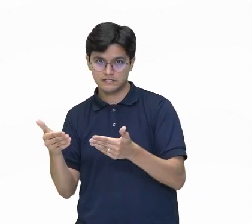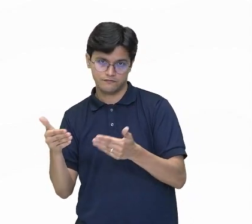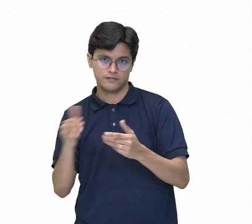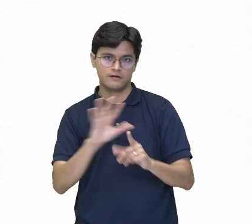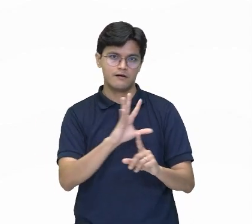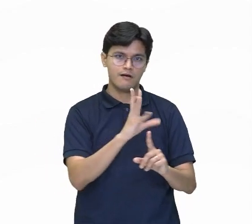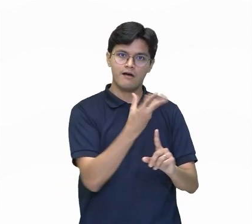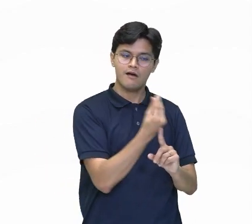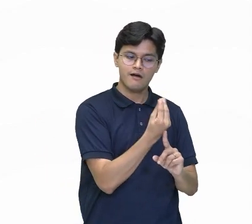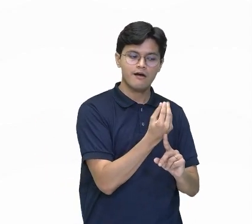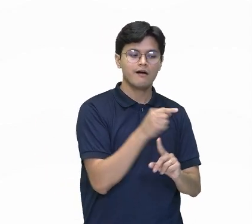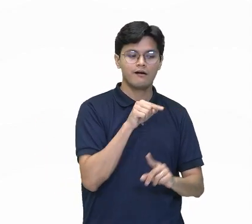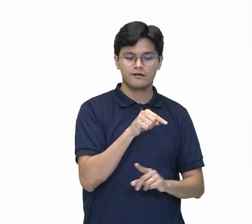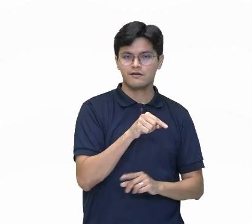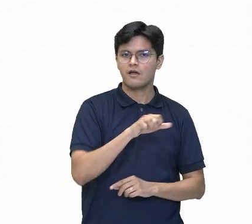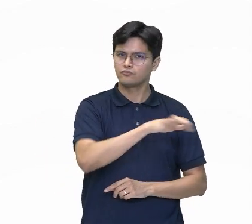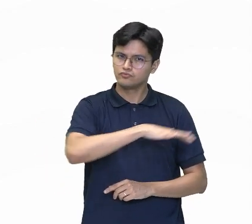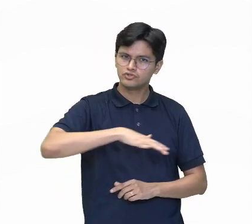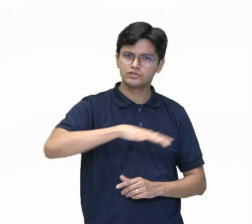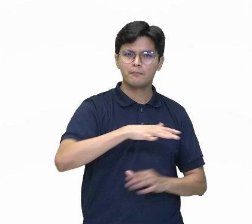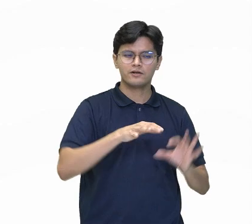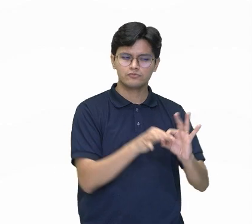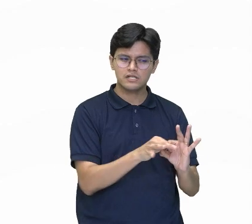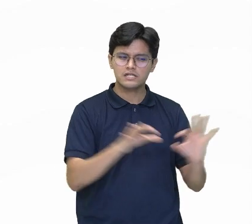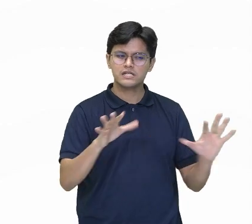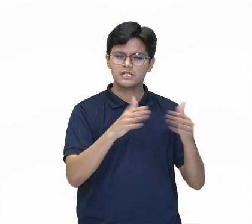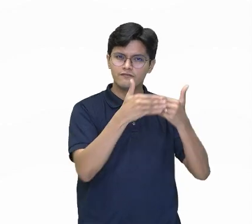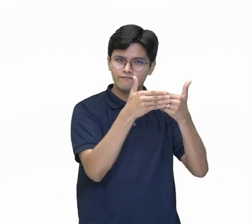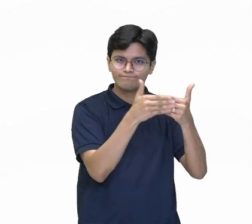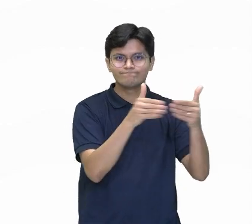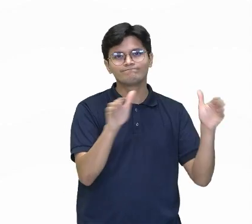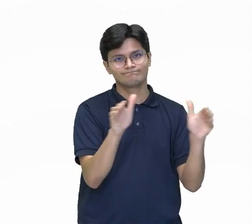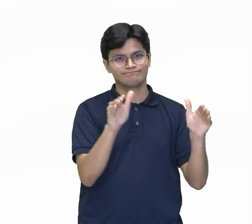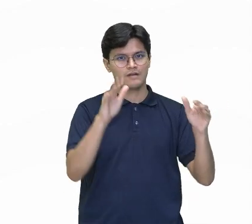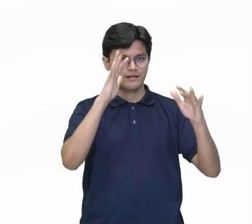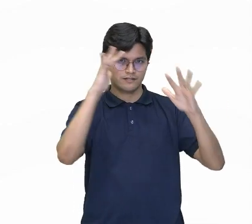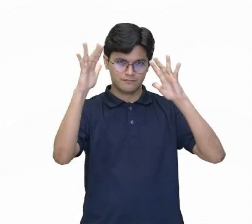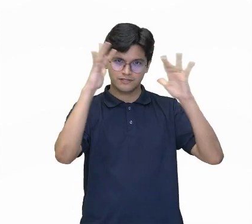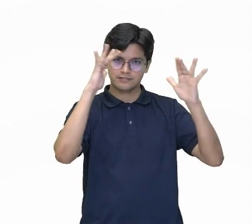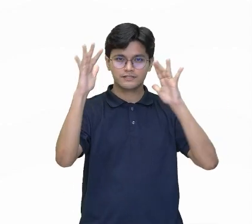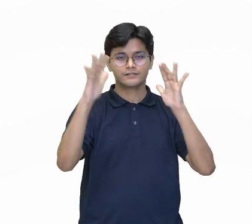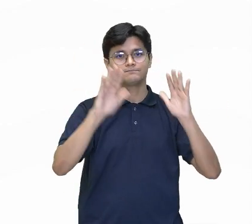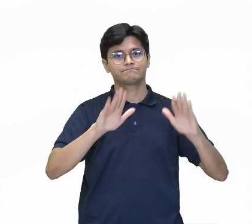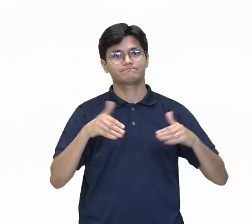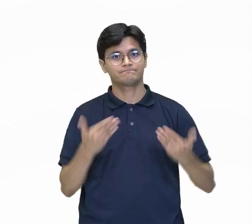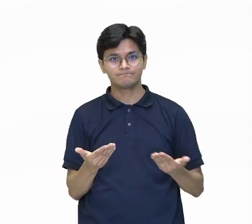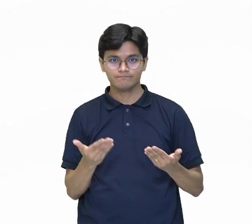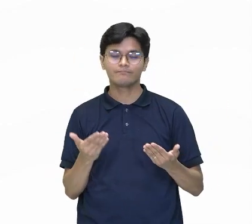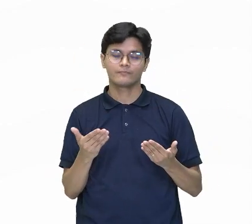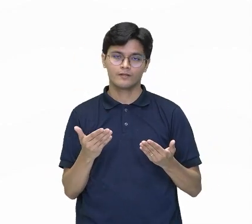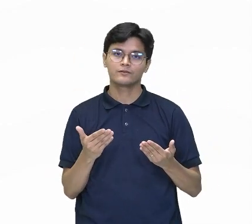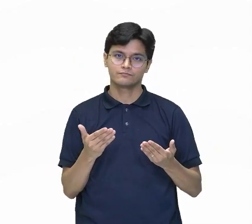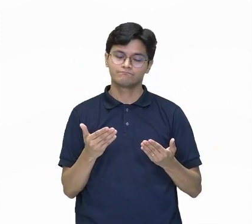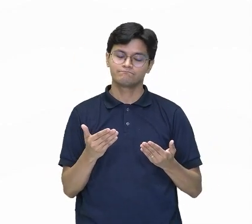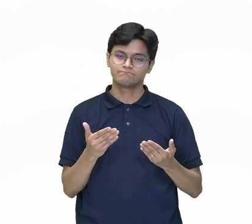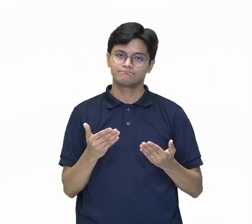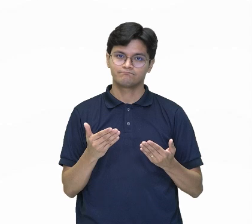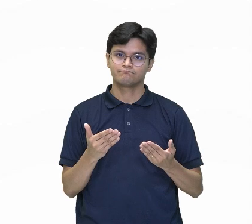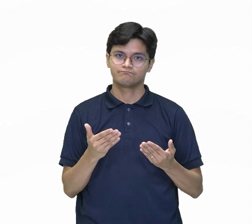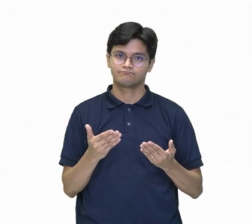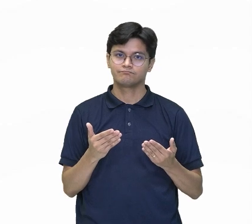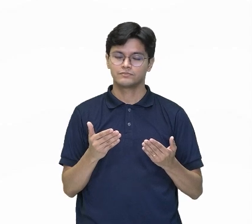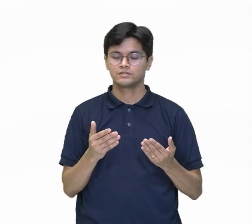é um espaço de liberdade e de imaginação. Então aqui é que está o ponto, né, quando a gente fala,